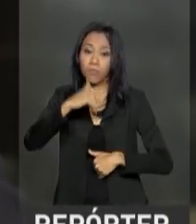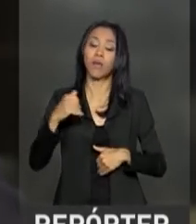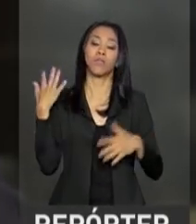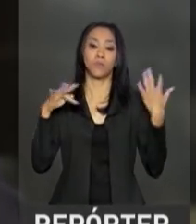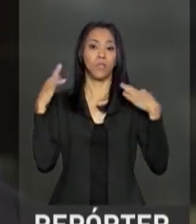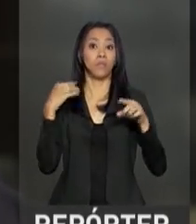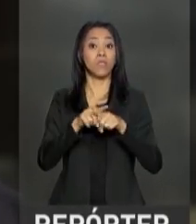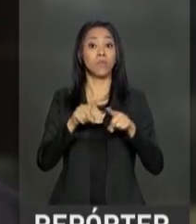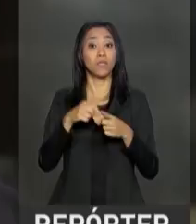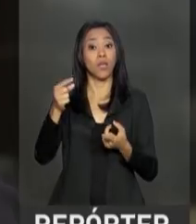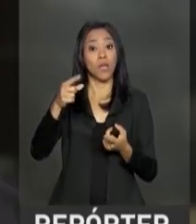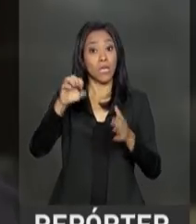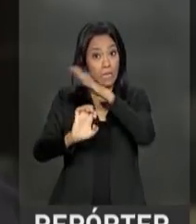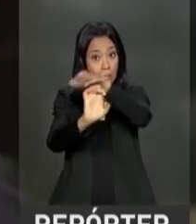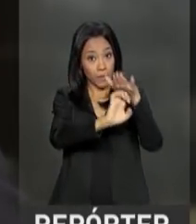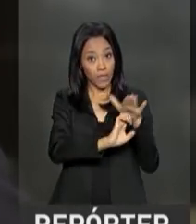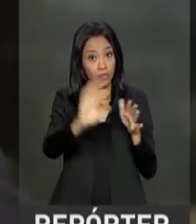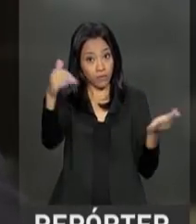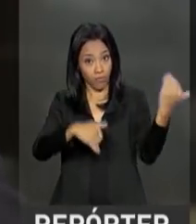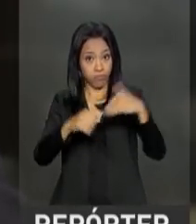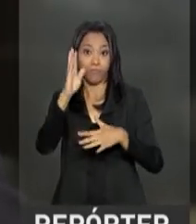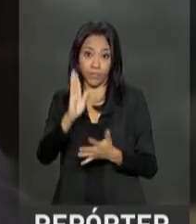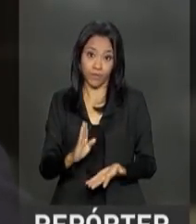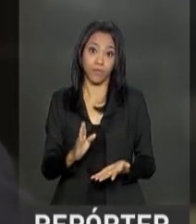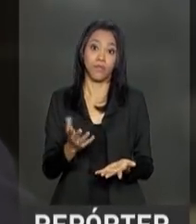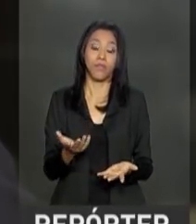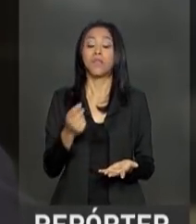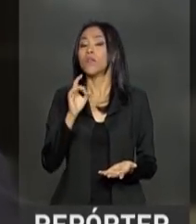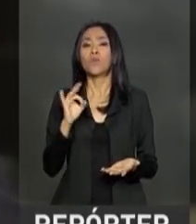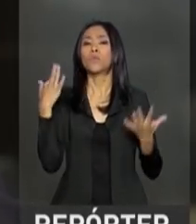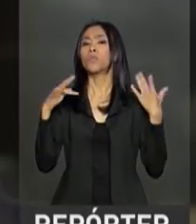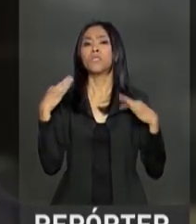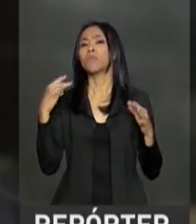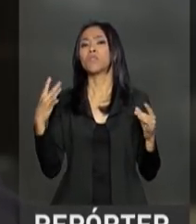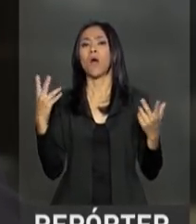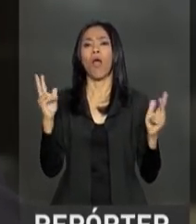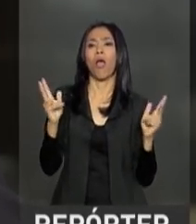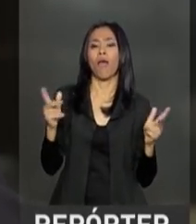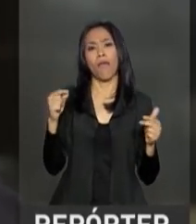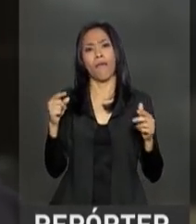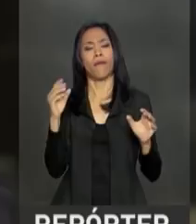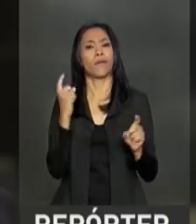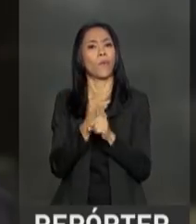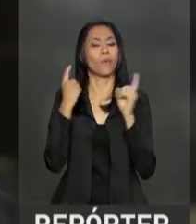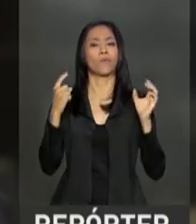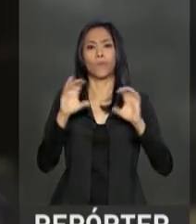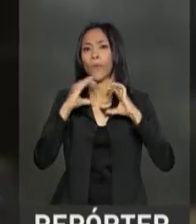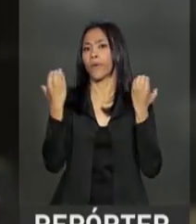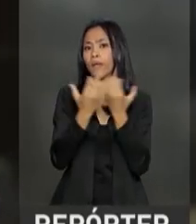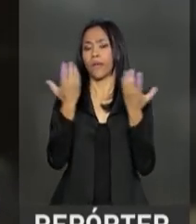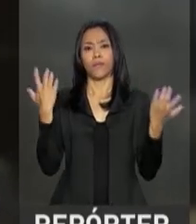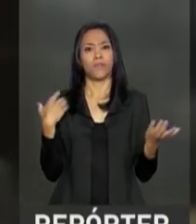liga através de voos homens de negócio e turismo não é só lazer turismo é feira e venta congresso são representantes